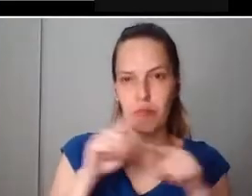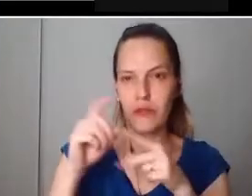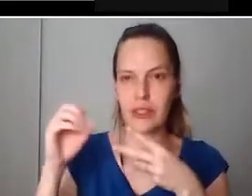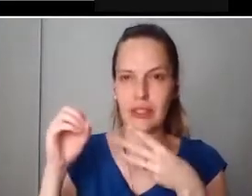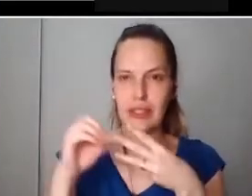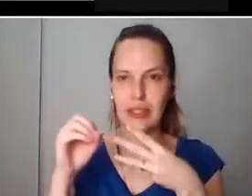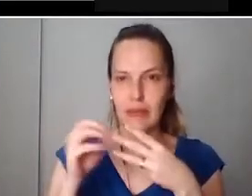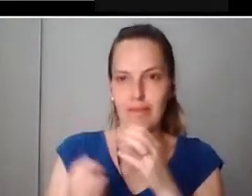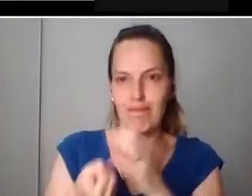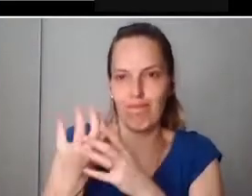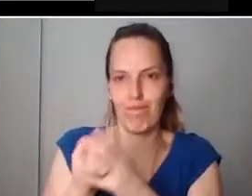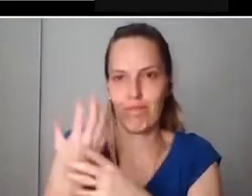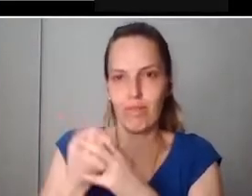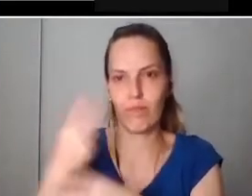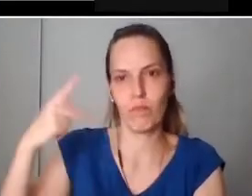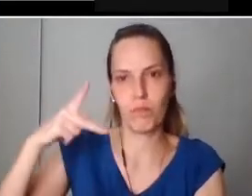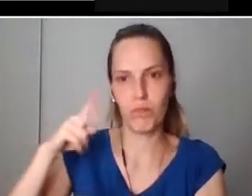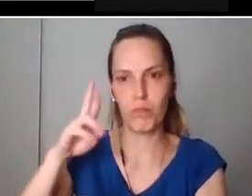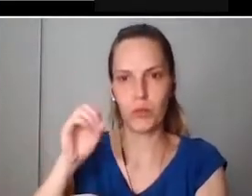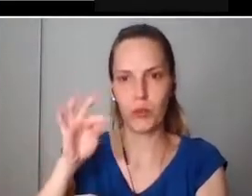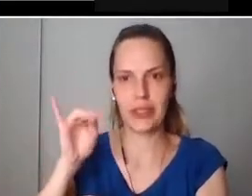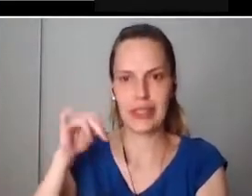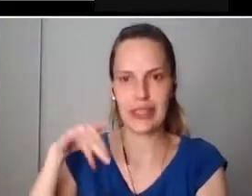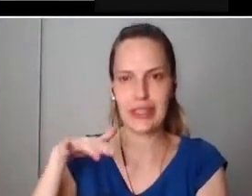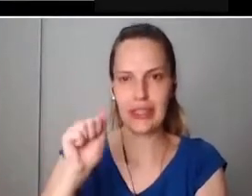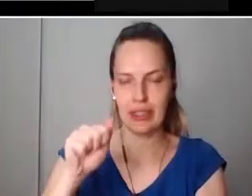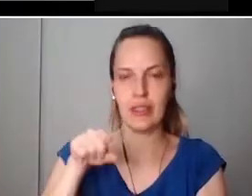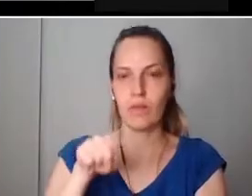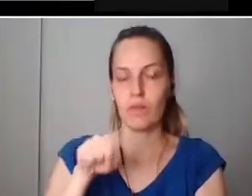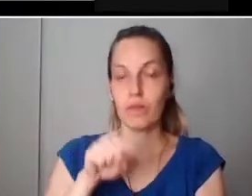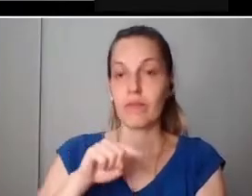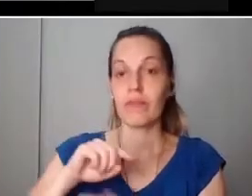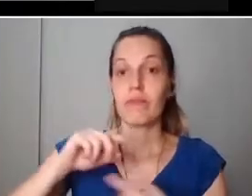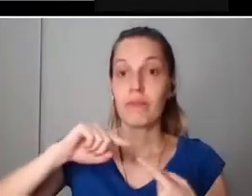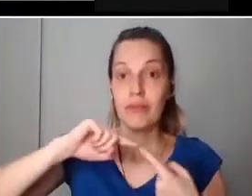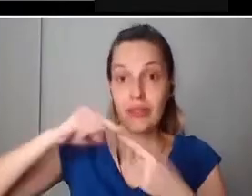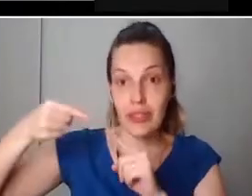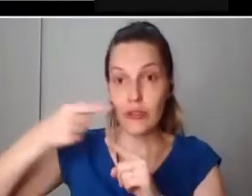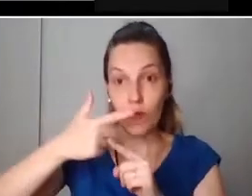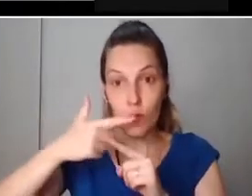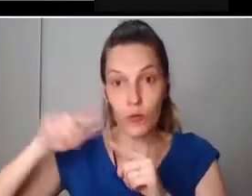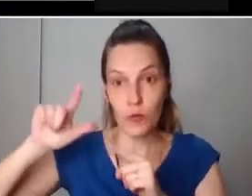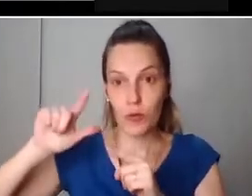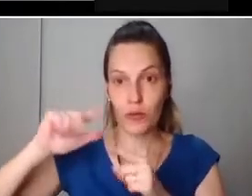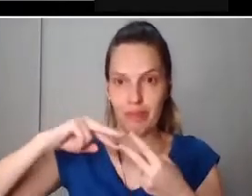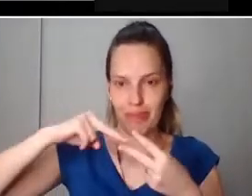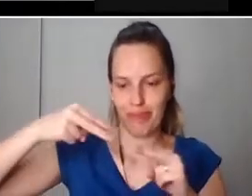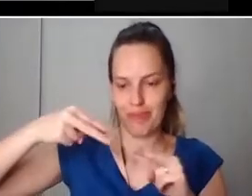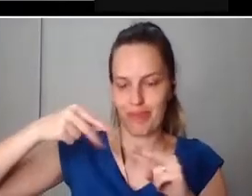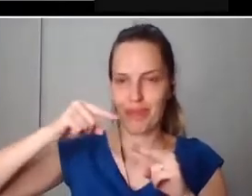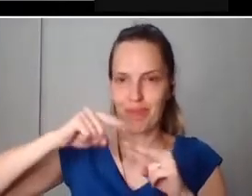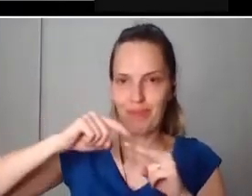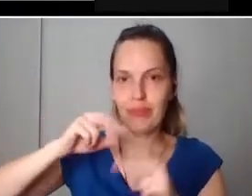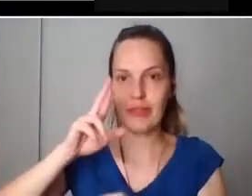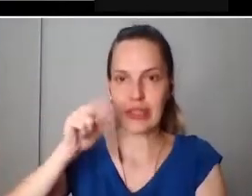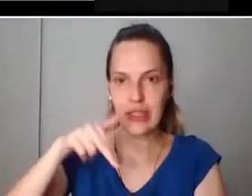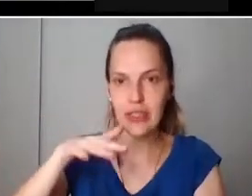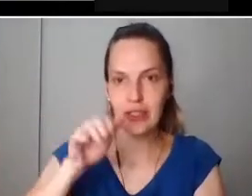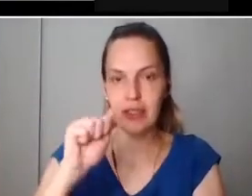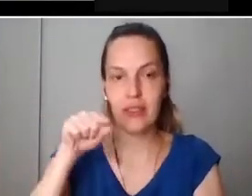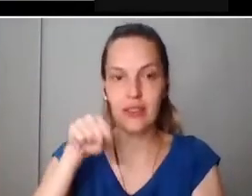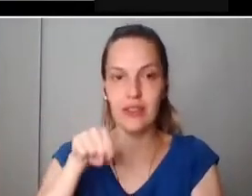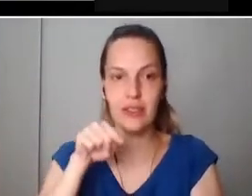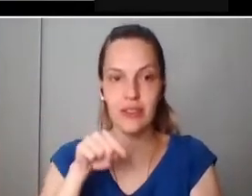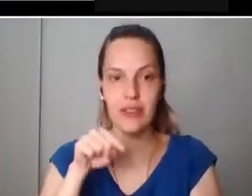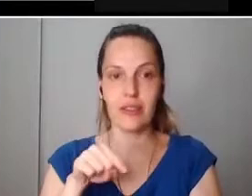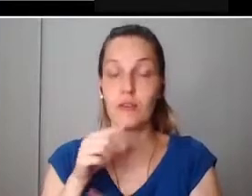Então, o RNA, ele vai ser uma mensagem que faça com que a célula produza essa proteína, que daí é adquirida pelas células dendríticas e